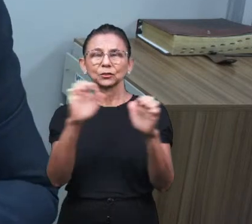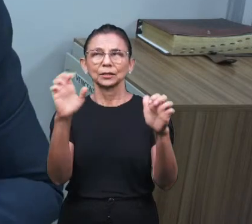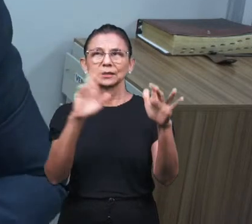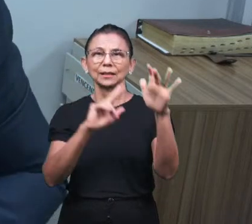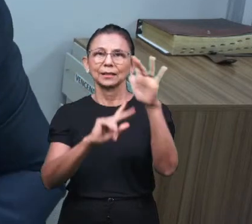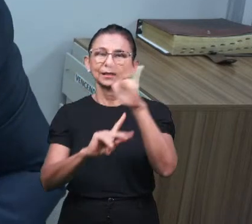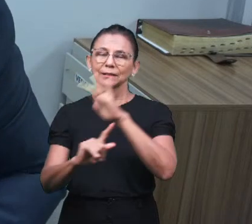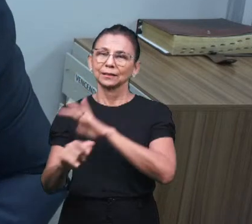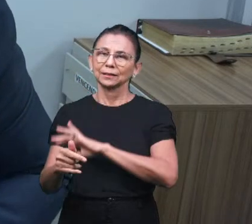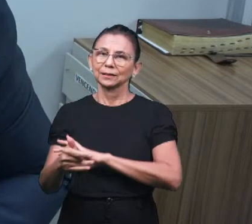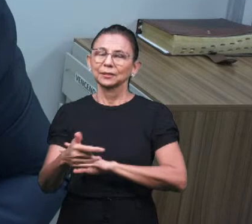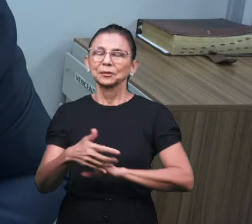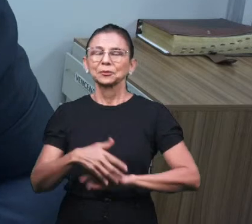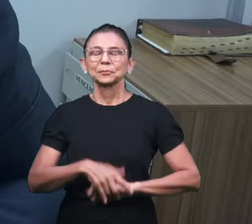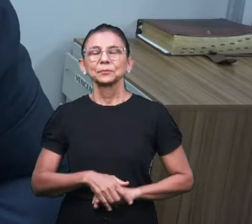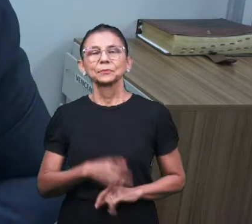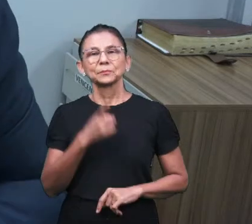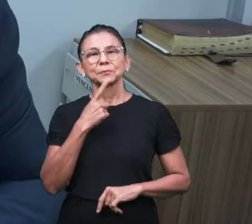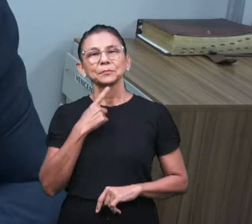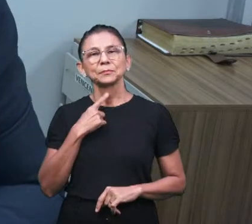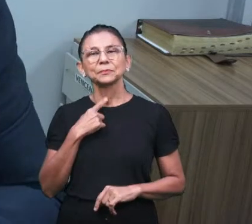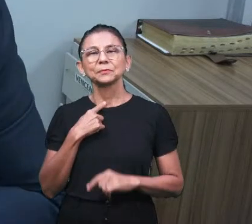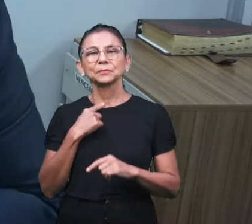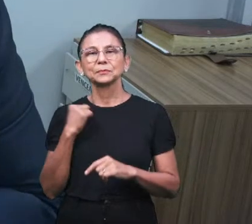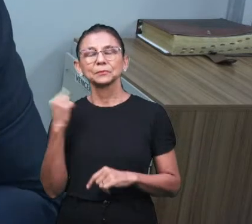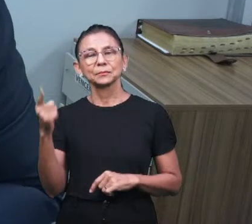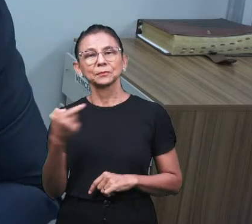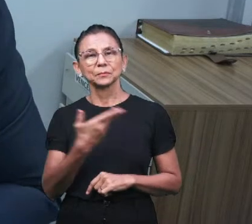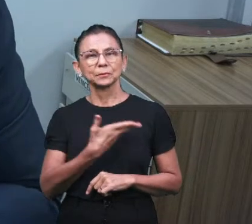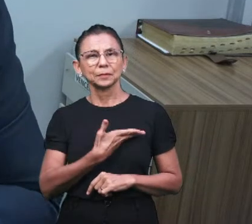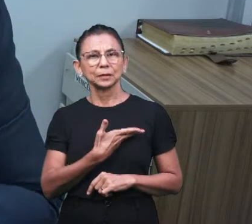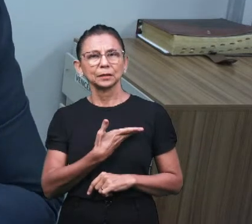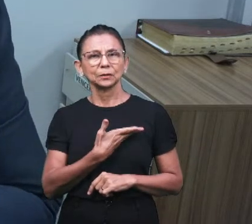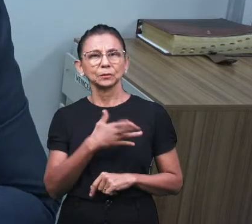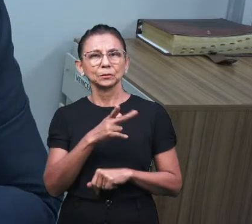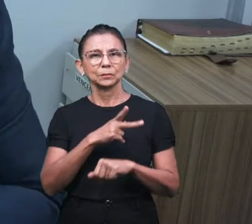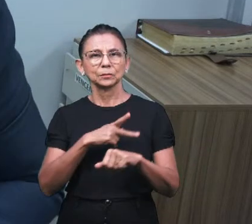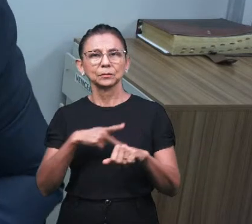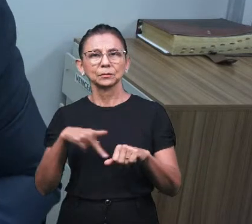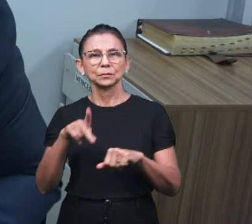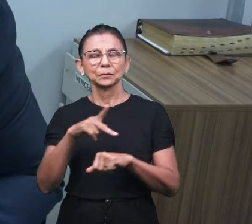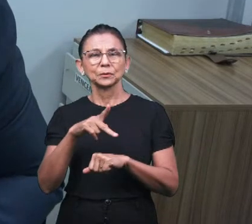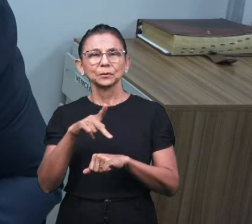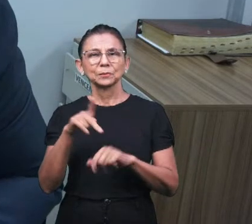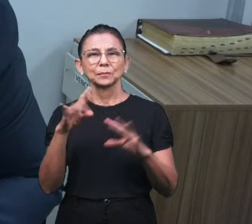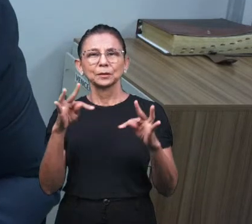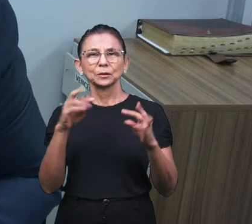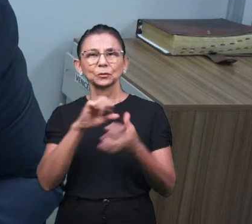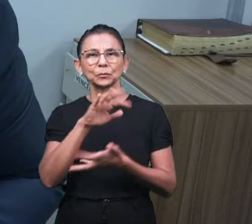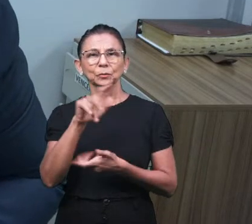nós desejamos a todos, queridos, amados, amigos e irmãos no Brasil e no exterior, a paz do Senhor Jesus.